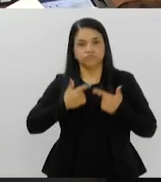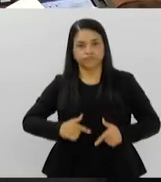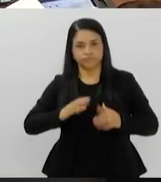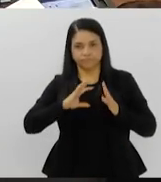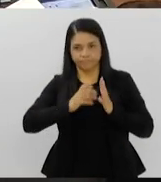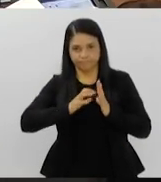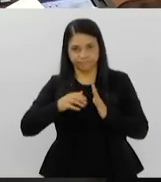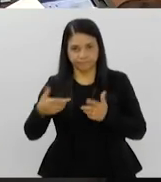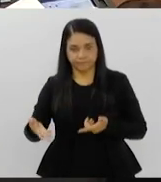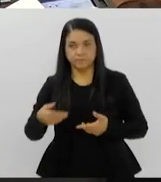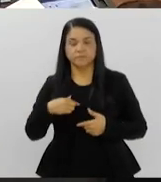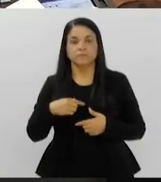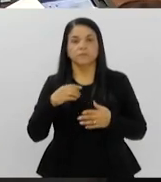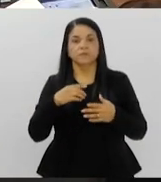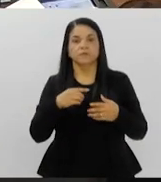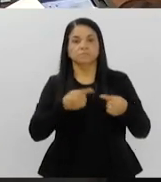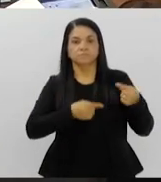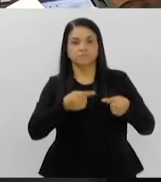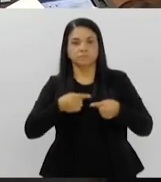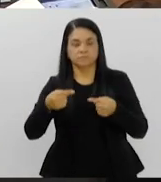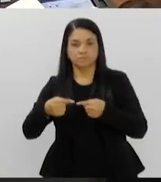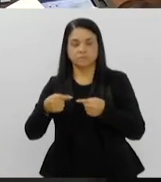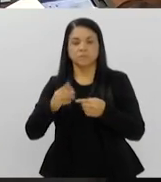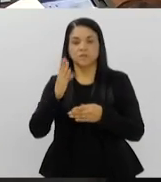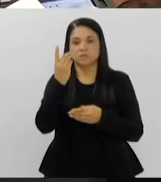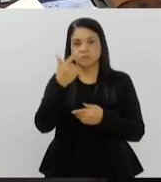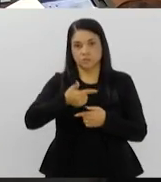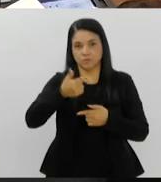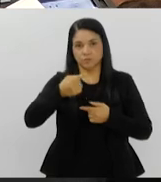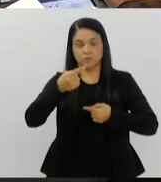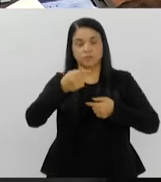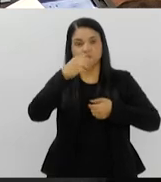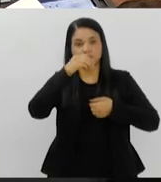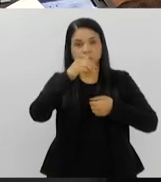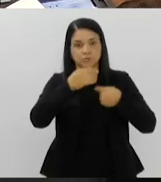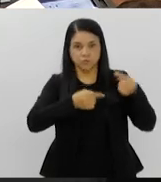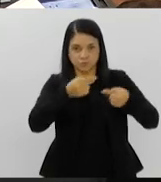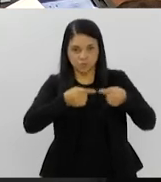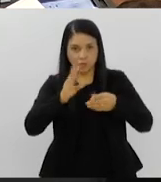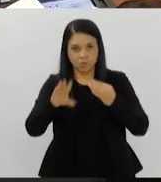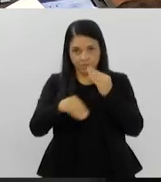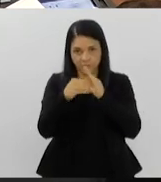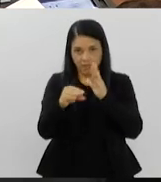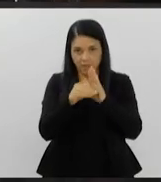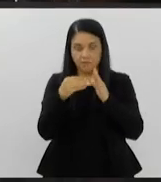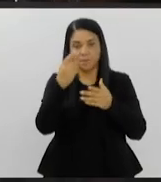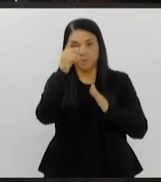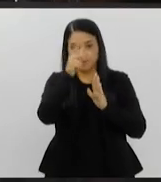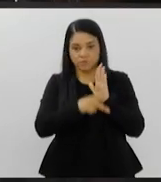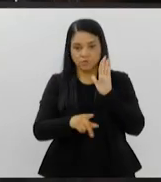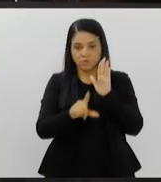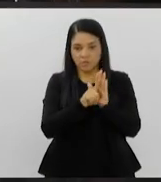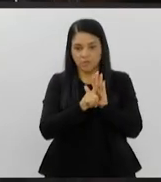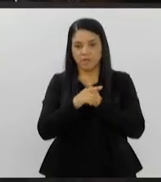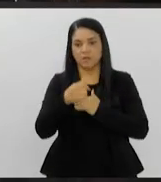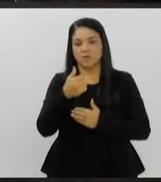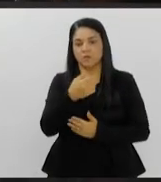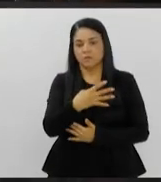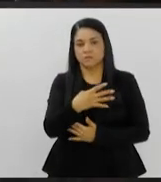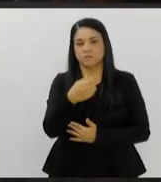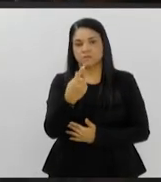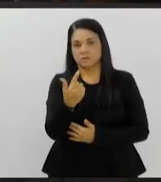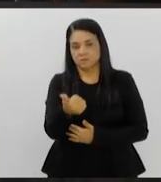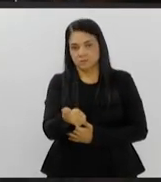Anuncio, em tramitação ordinária, em votação em segunda discussão, redação do vencido assim emendada. Projeto de lei número 413-A